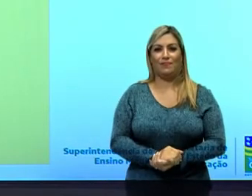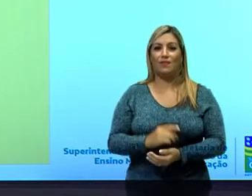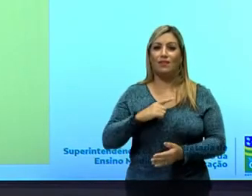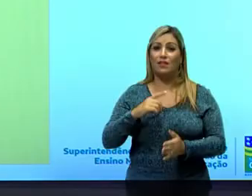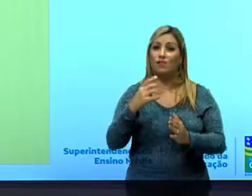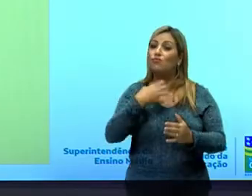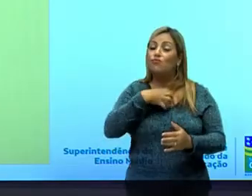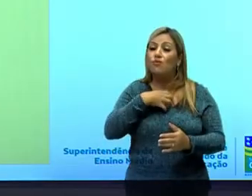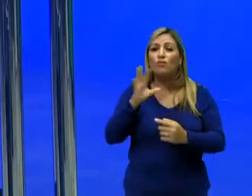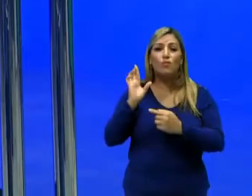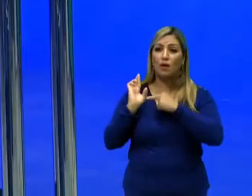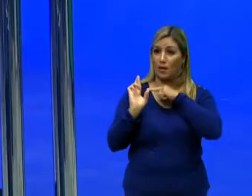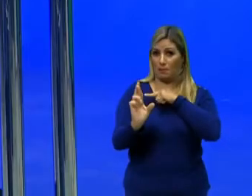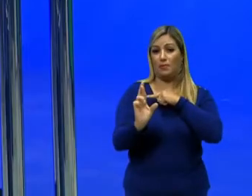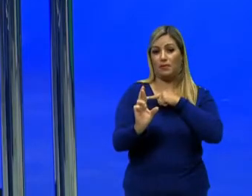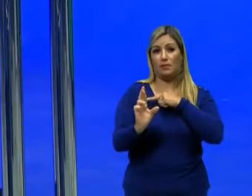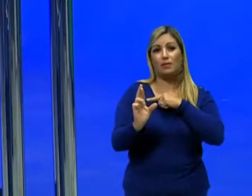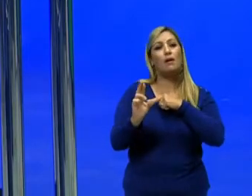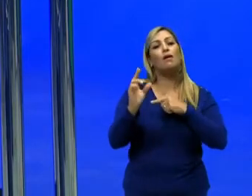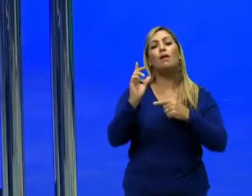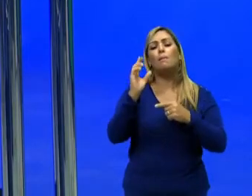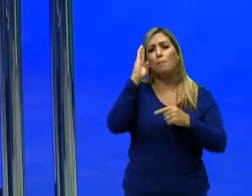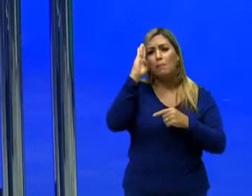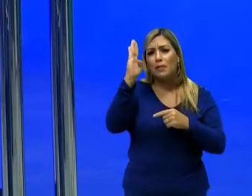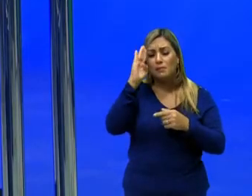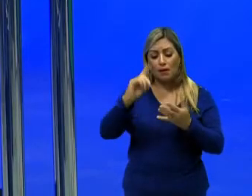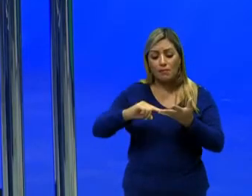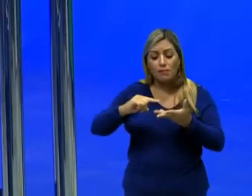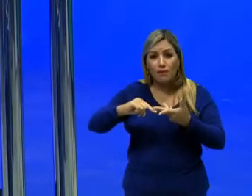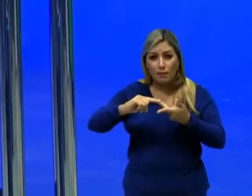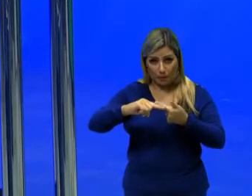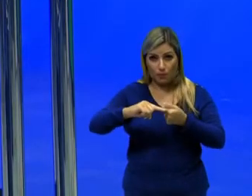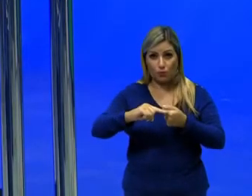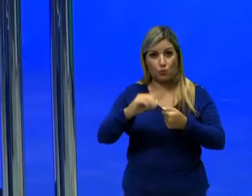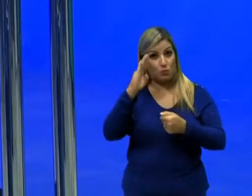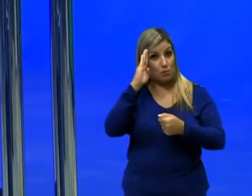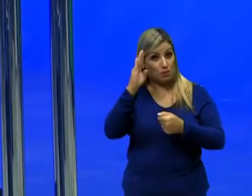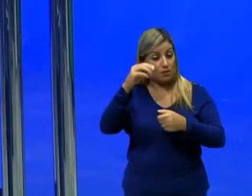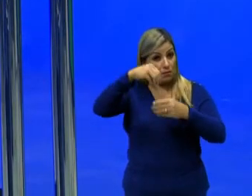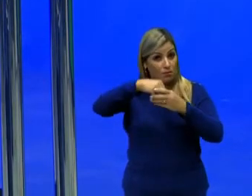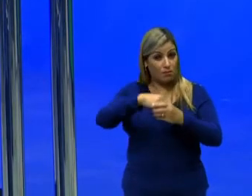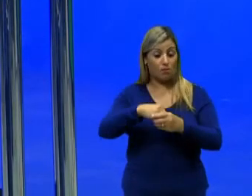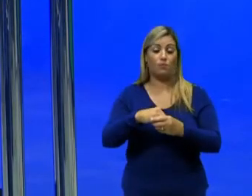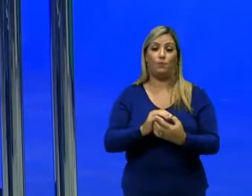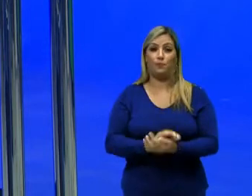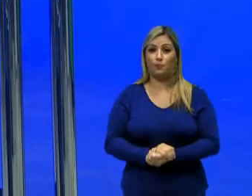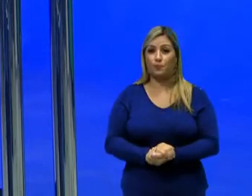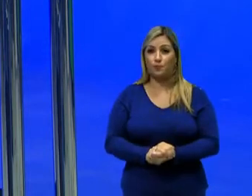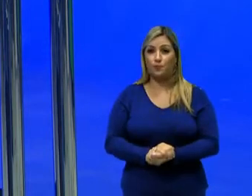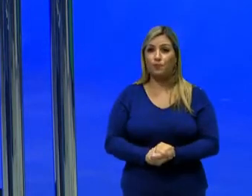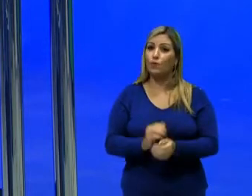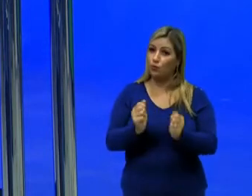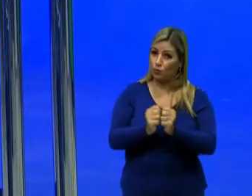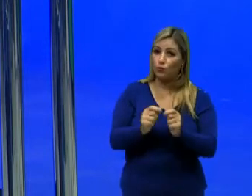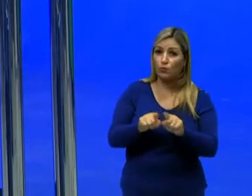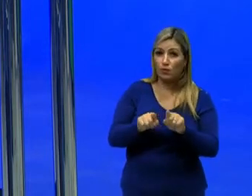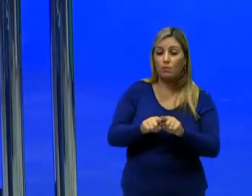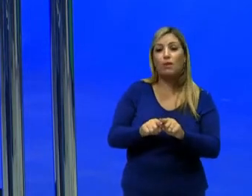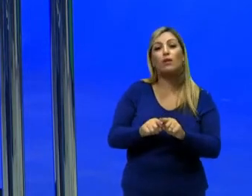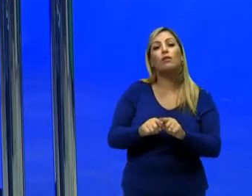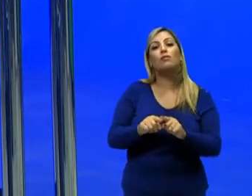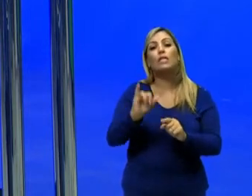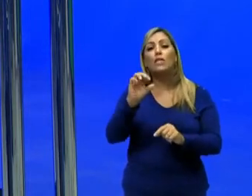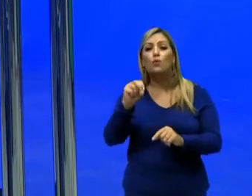essas são as formas de representar as partículas fundamentais de um elemento fundamental no estado fundamental juntamente com seus